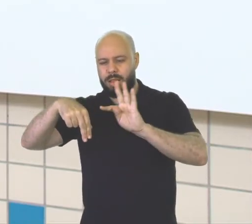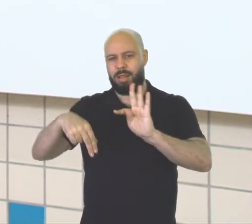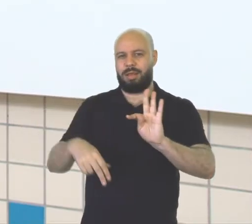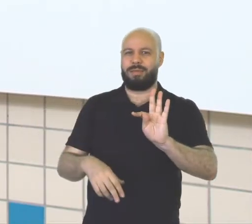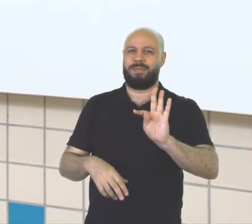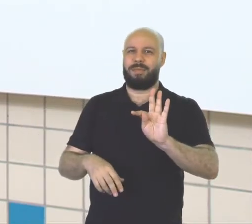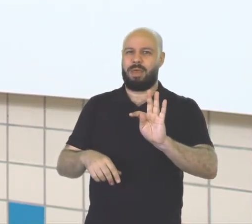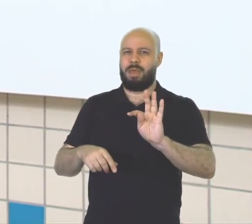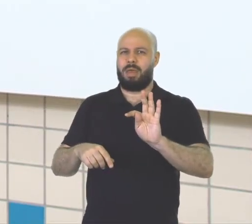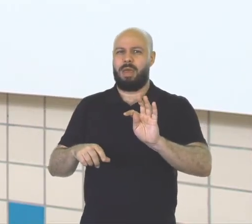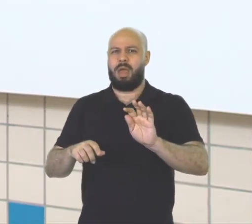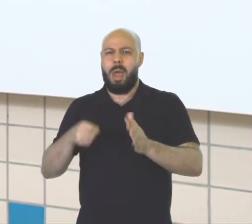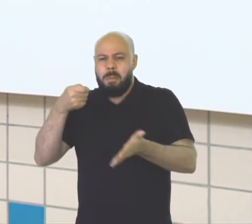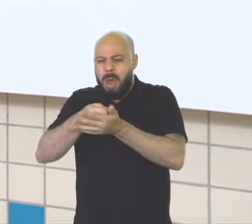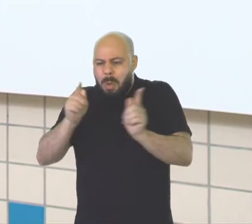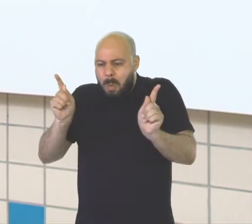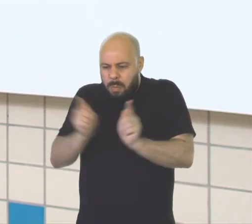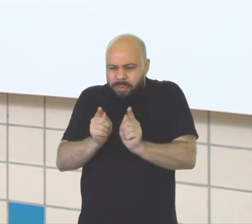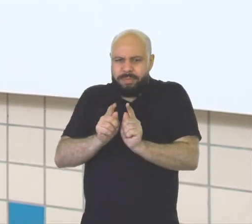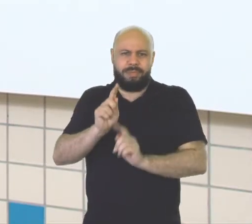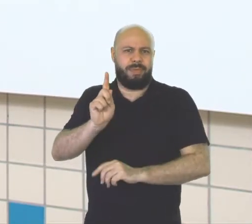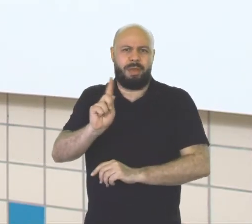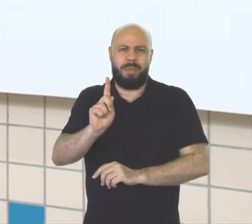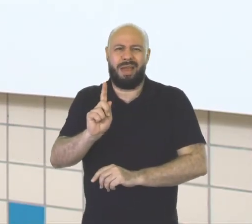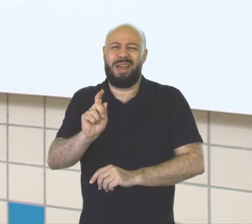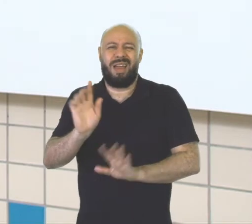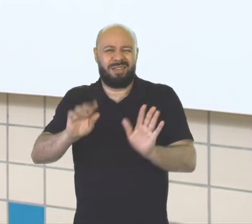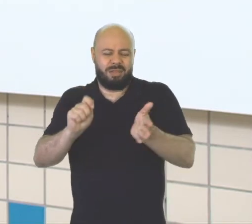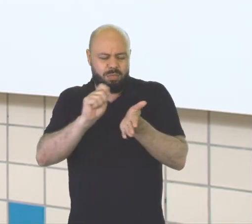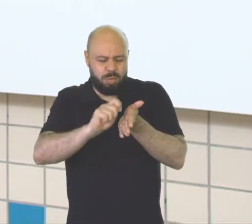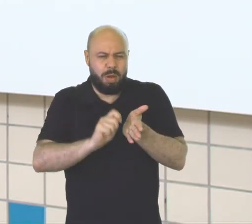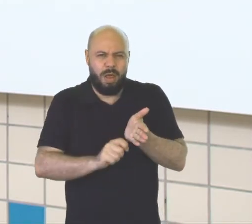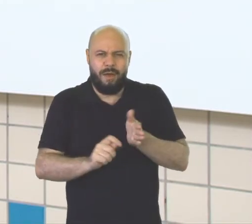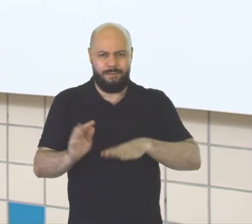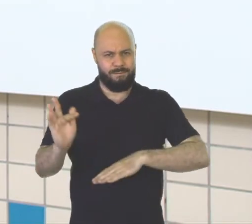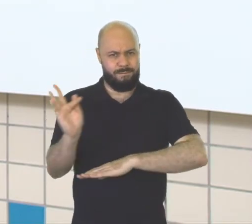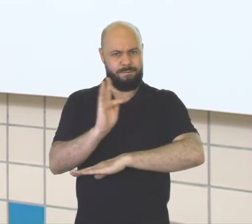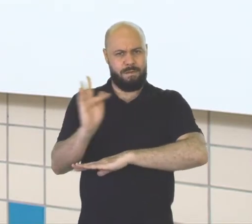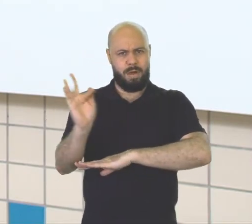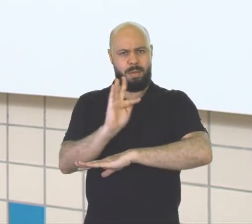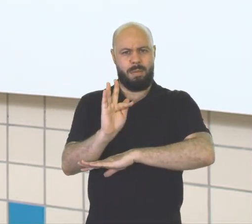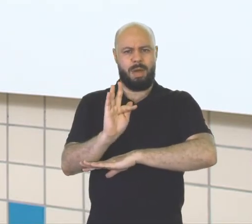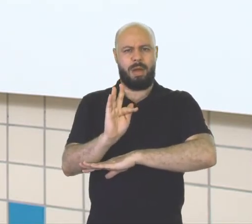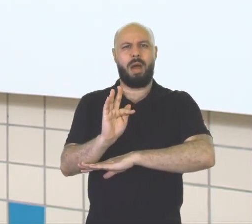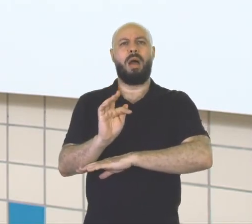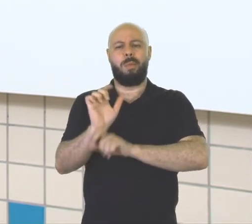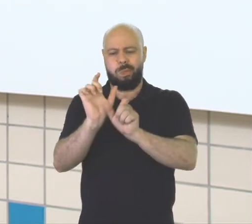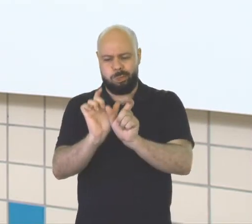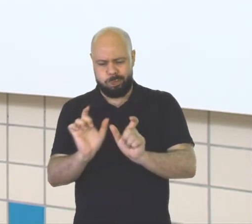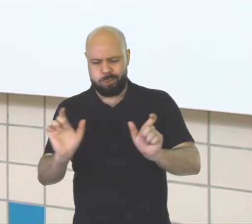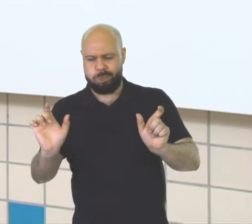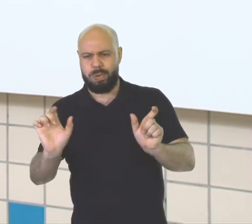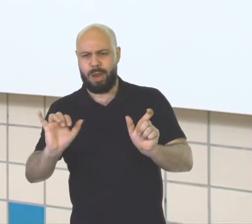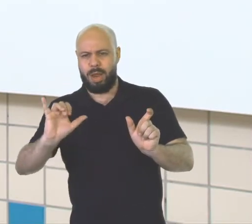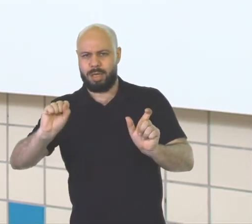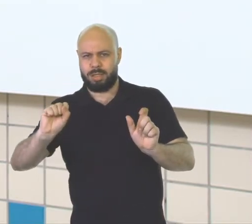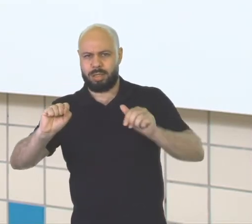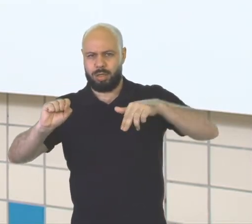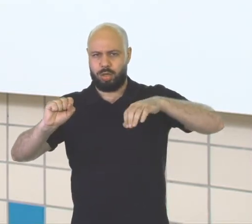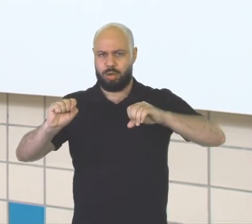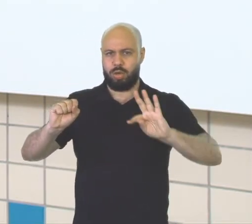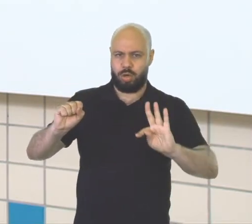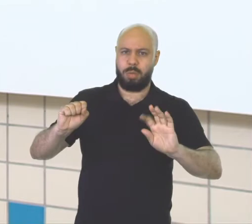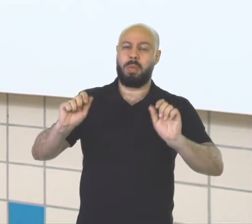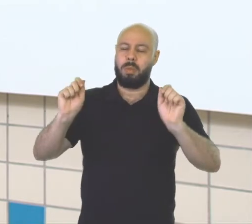abreviações. Principalmente se você for escrever um texto formal, se você for fazer